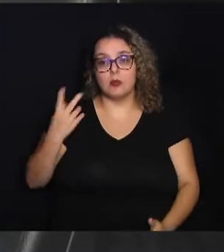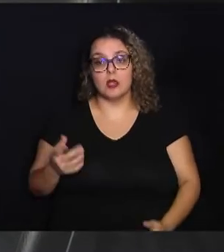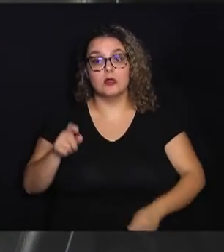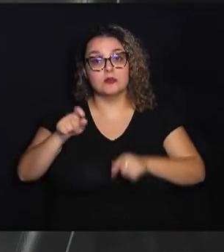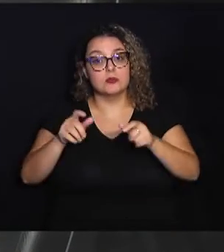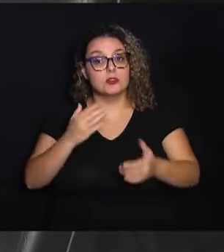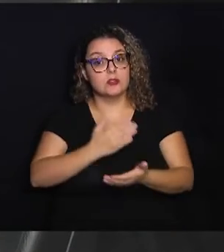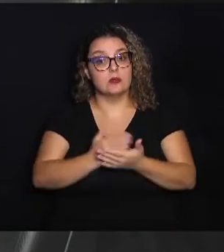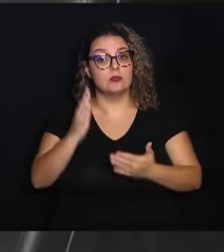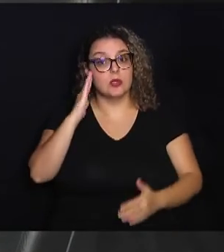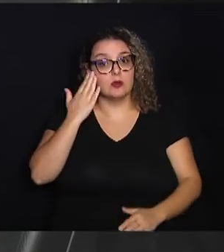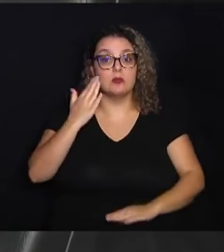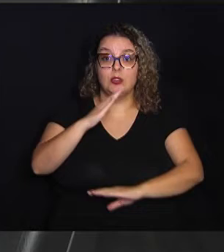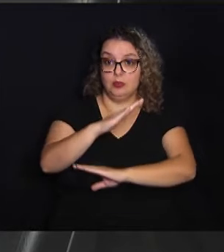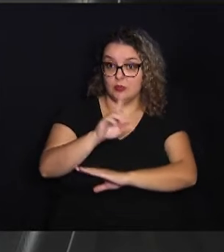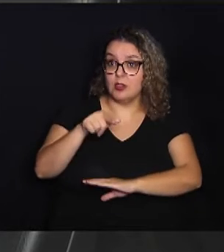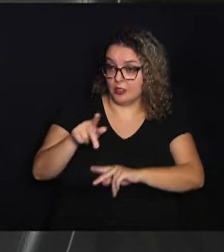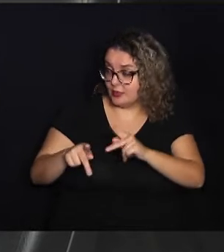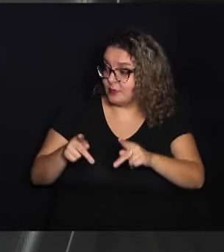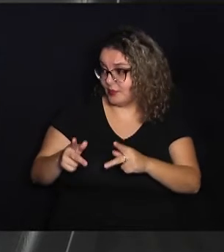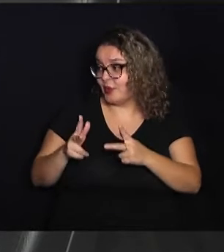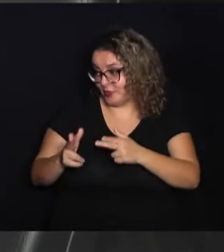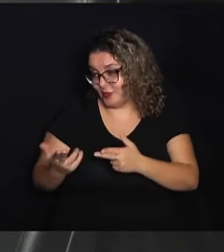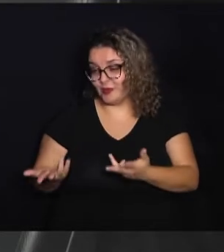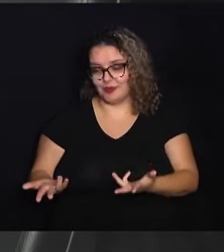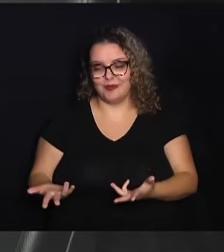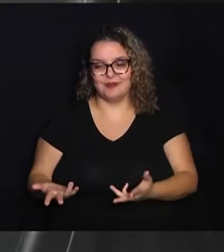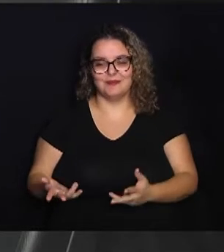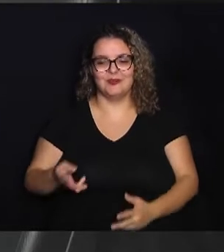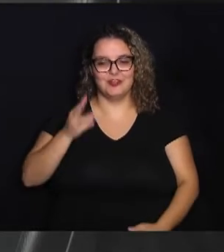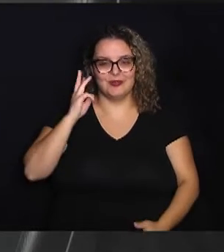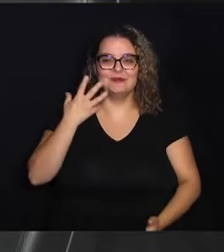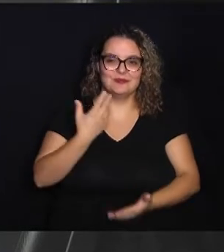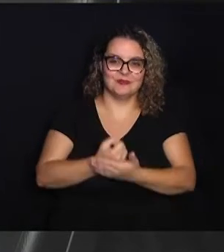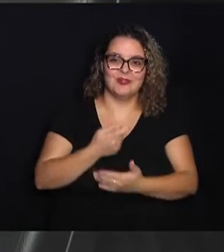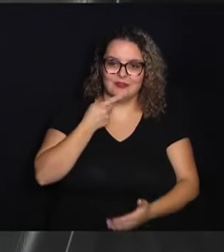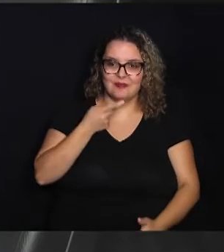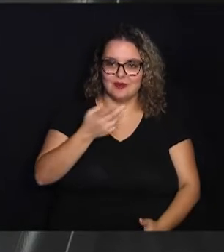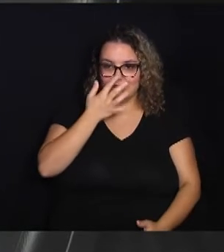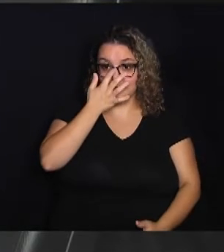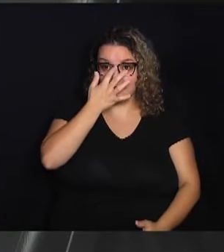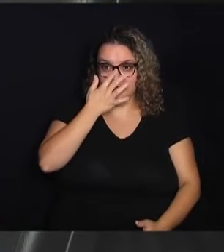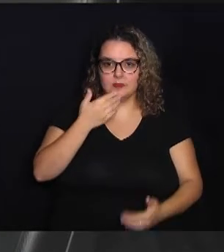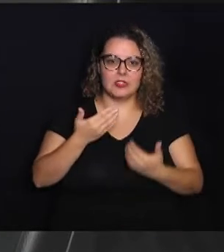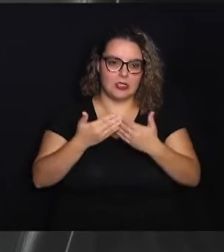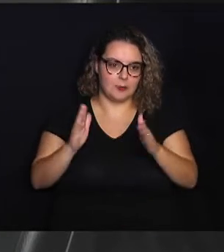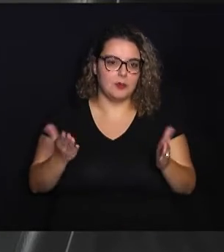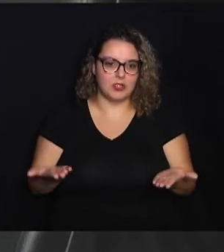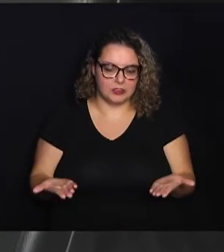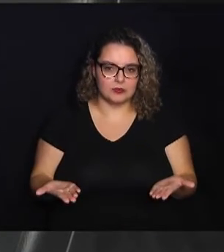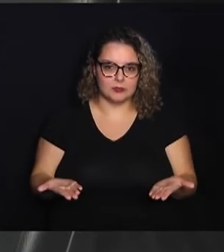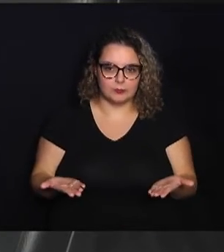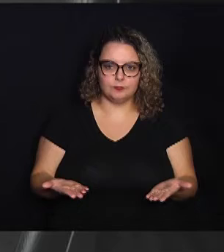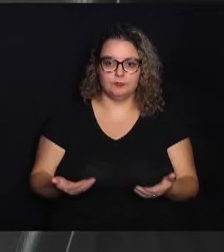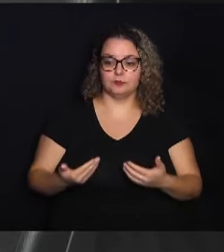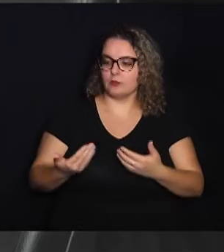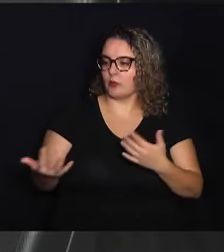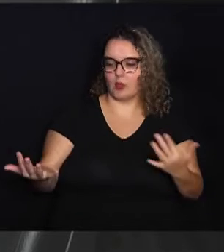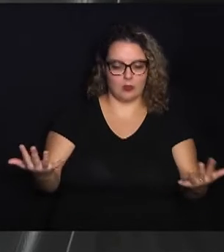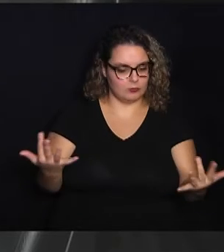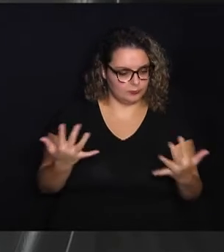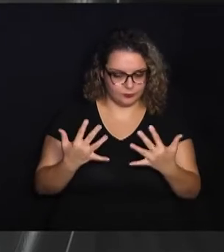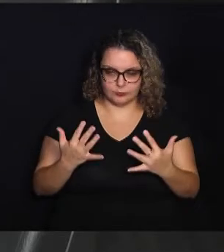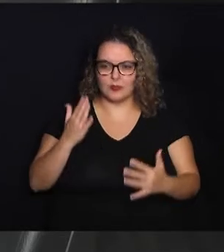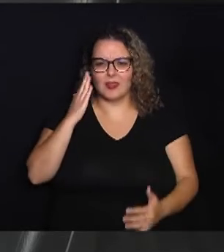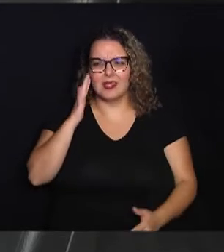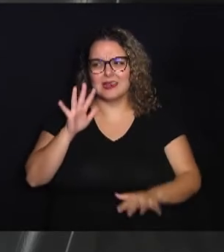entender. A casa aqui é a casa do povo, realmente, como a gente fala. Ela está aberta para que todo mundo possa chegar, possa entender. Às vezes